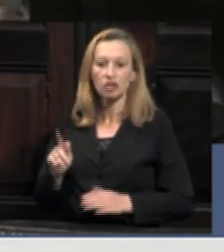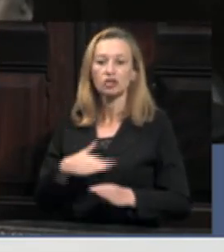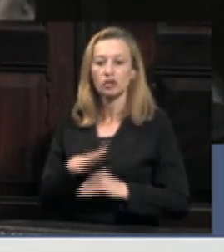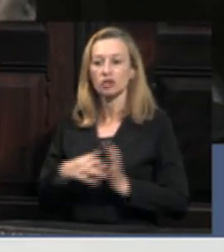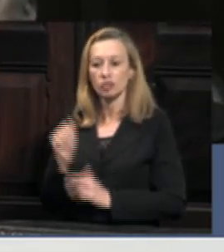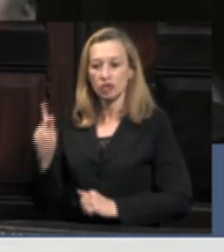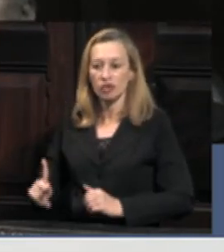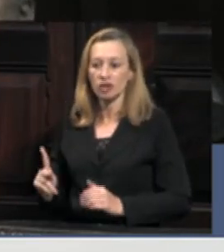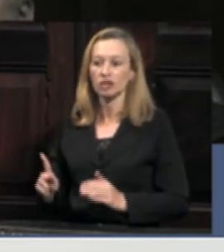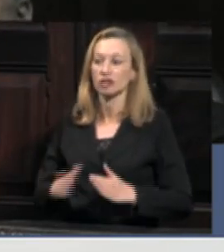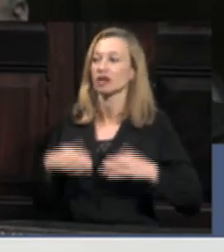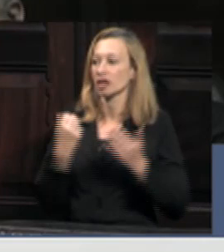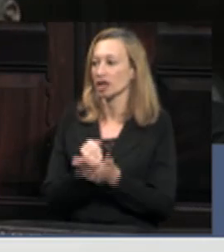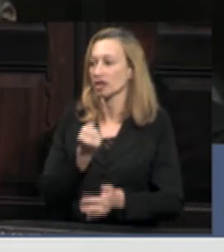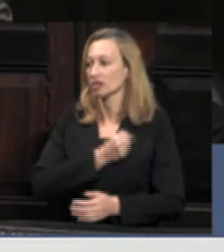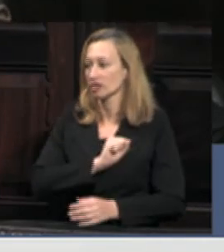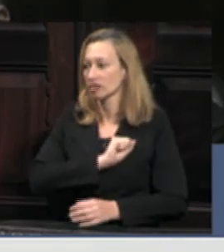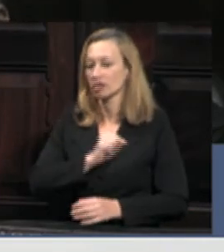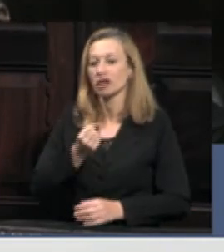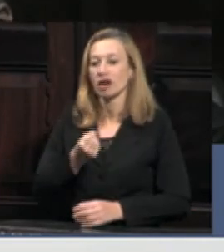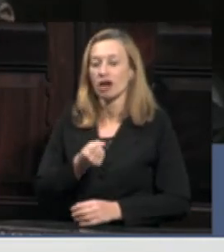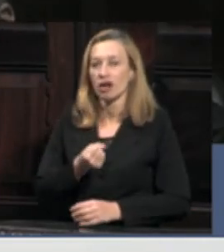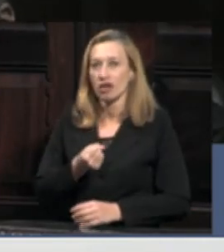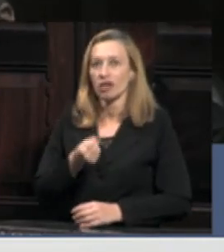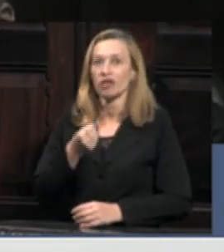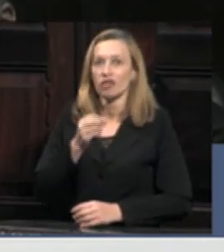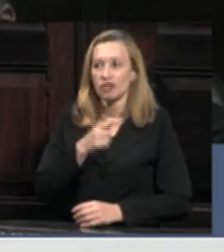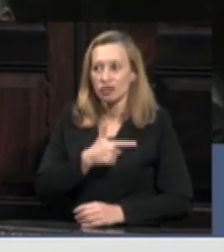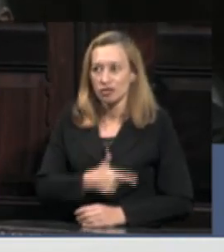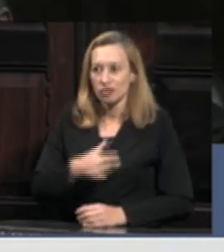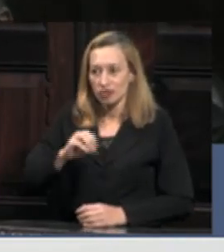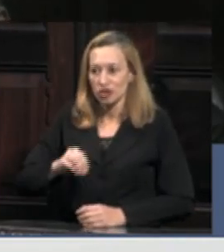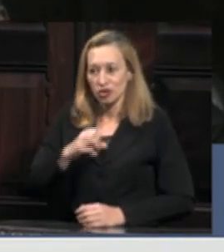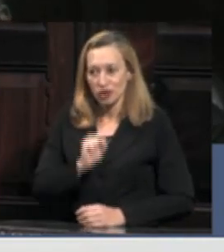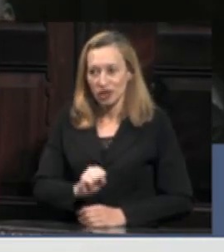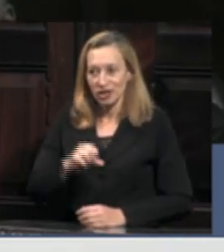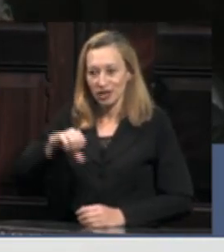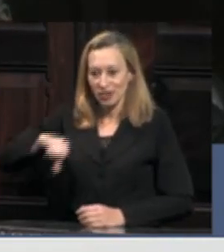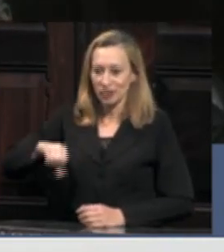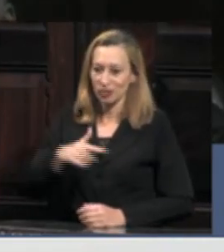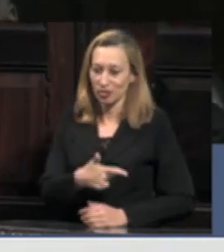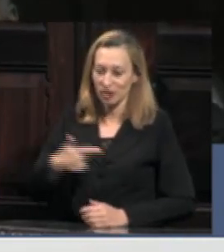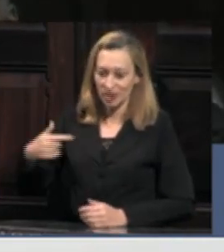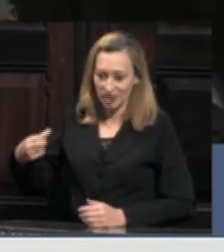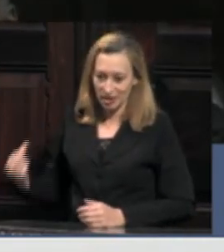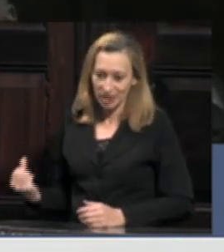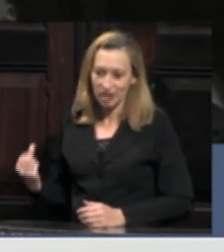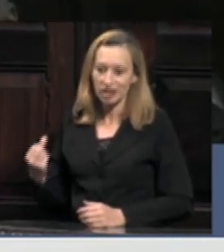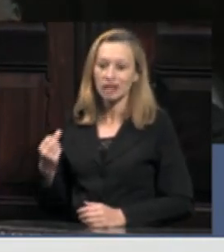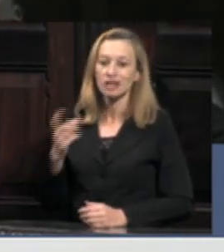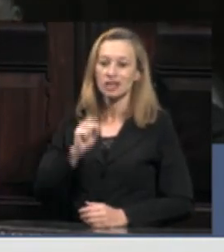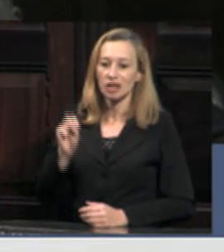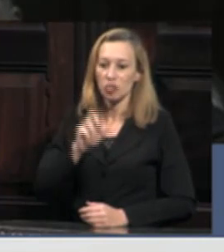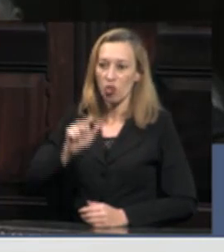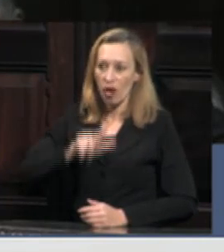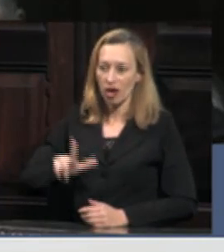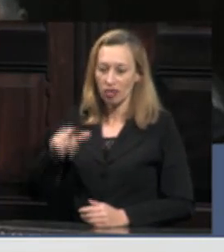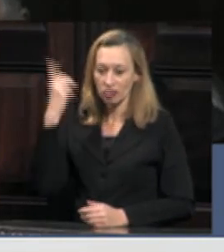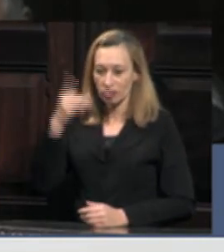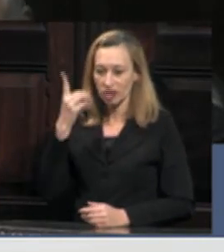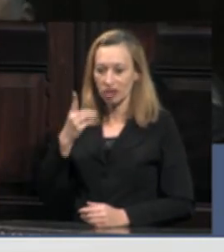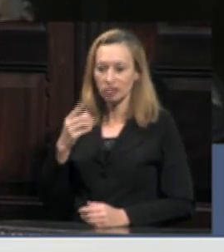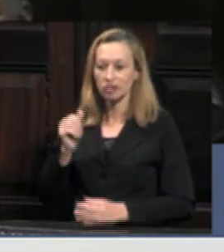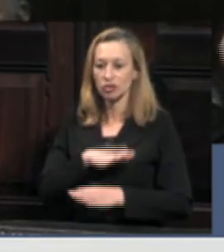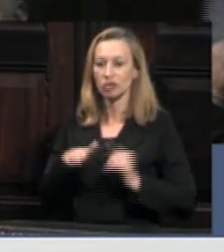aprovado. Requer a inclusão na ordem do dia do projeto de lei 2089 de 2016, deputado Samuel Malafaia. Senhores que aprovam nesse como estão,